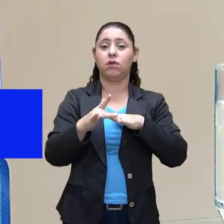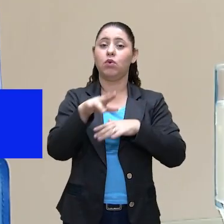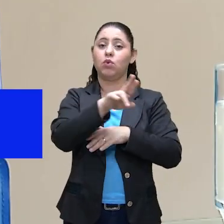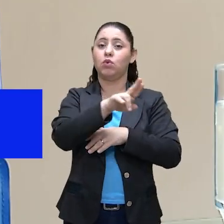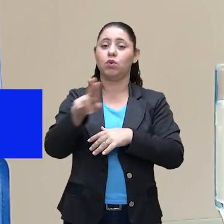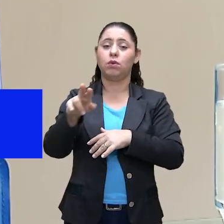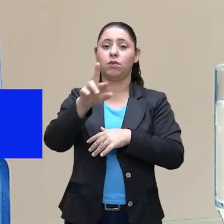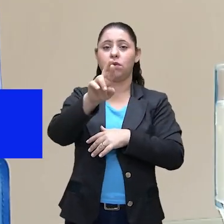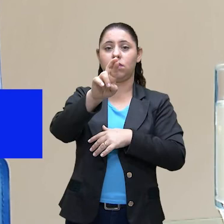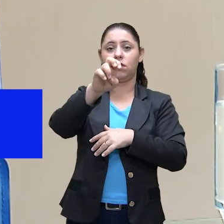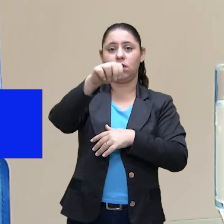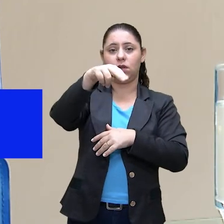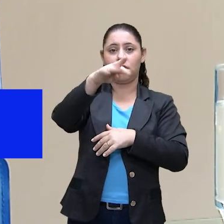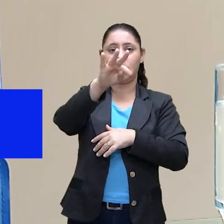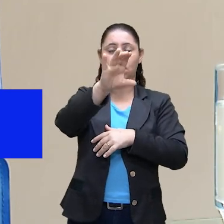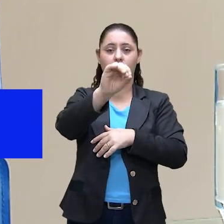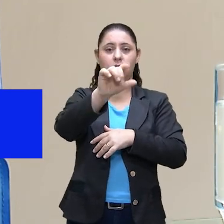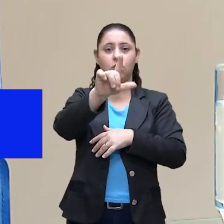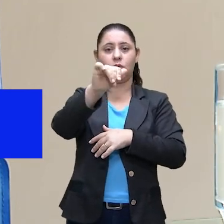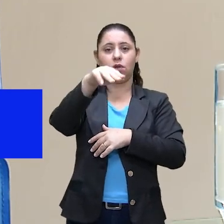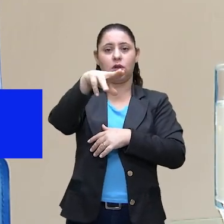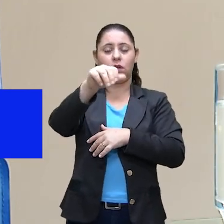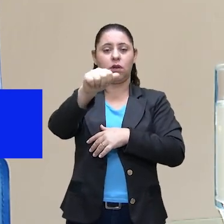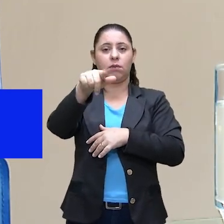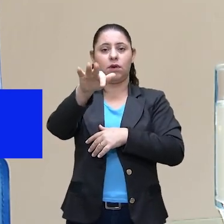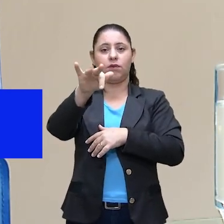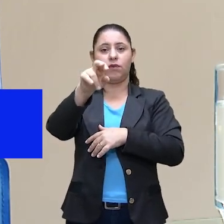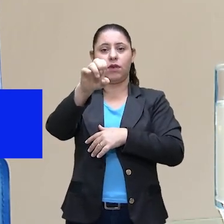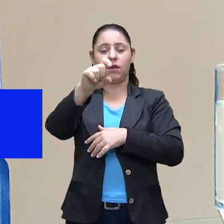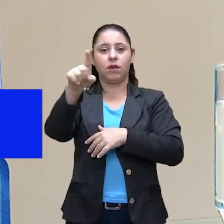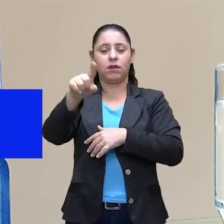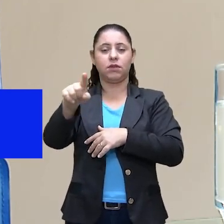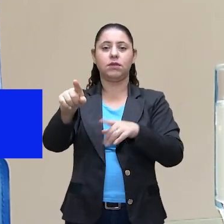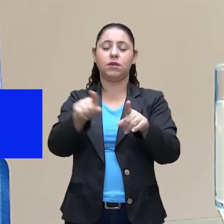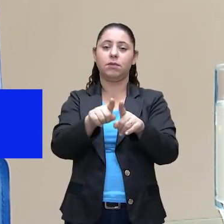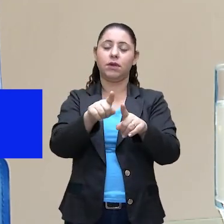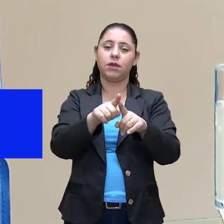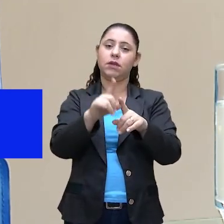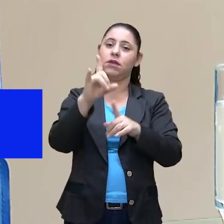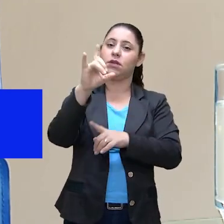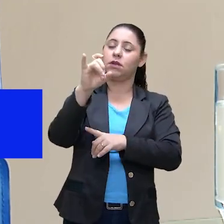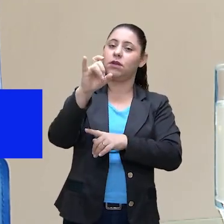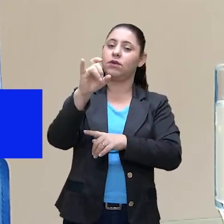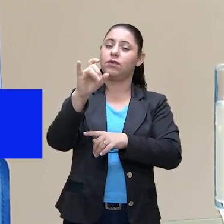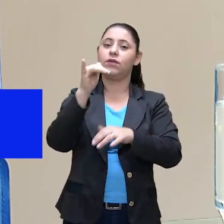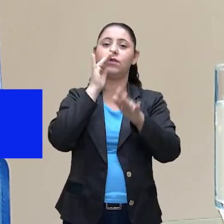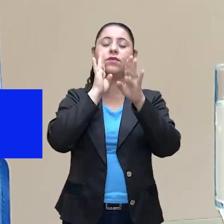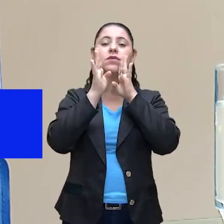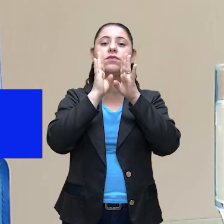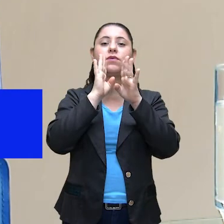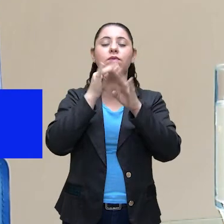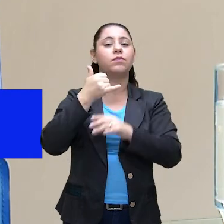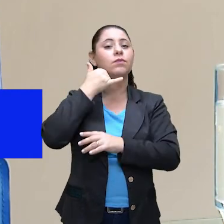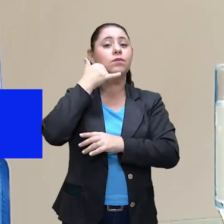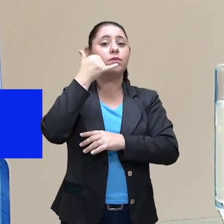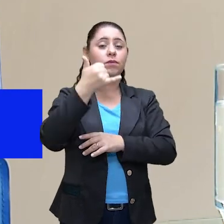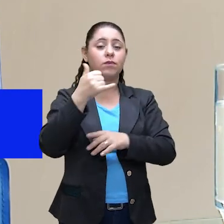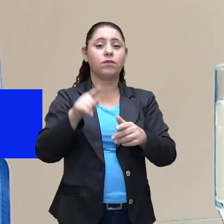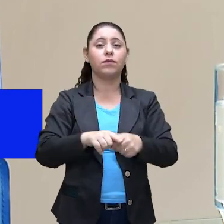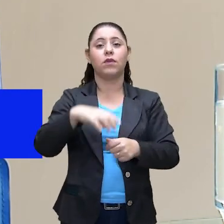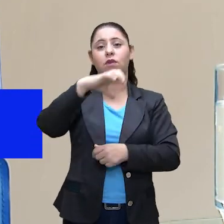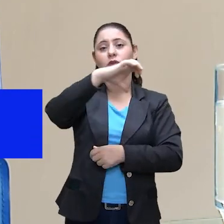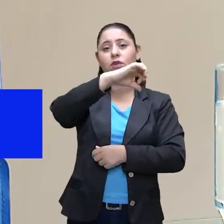encontrar pelas redes sociais, pelo nome completo, Renato Lima Ferraz, pelo Instagram e pelo Facebook, mas eu prefiro